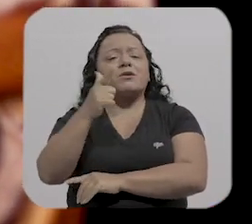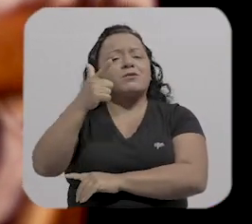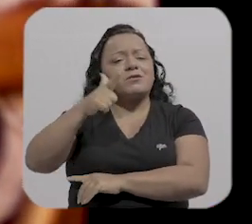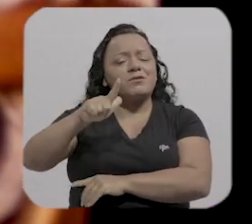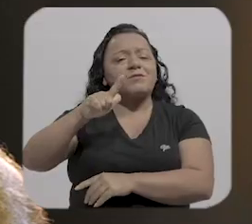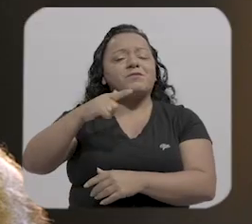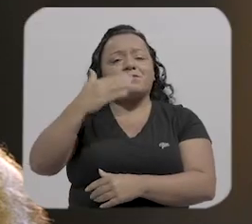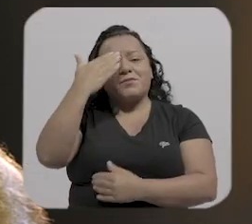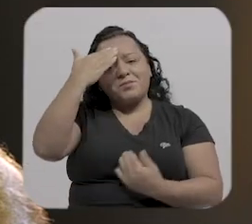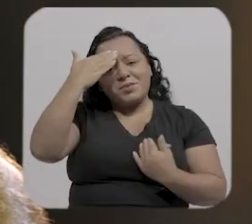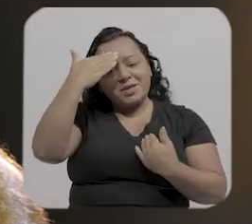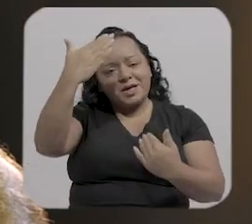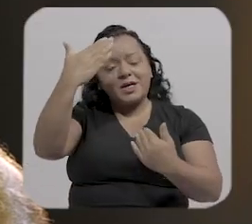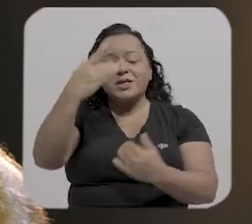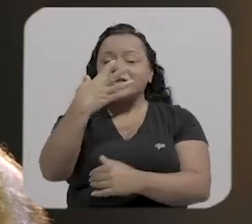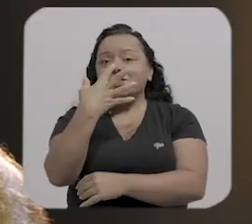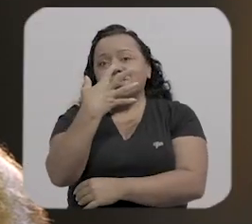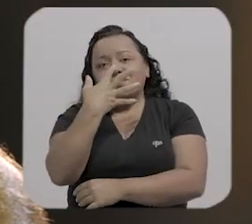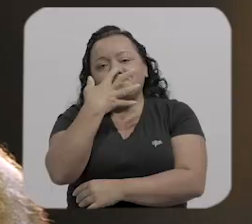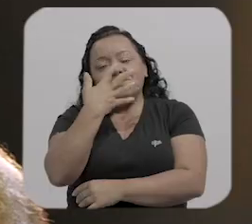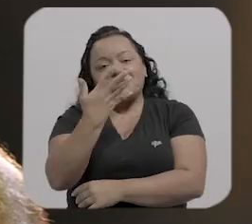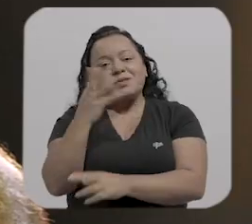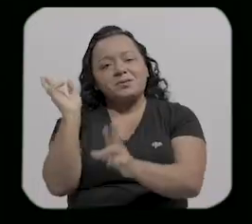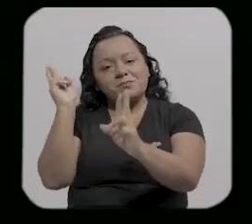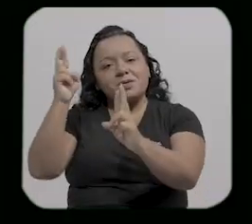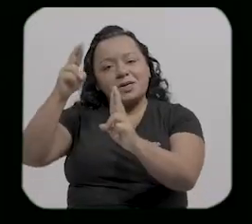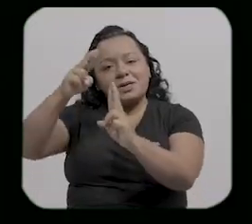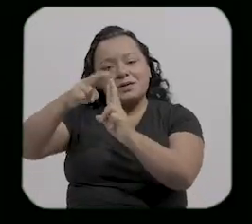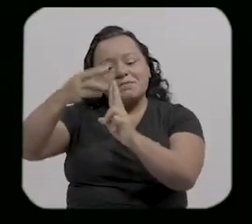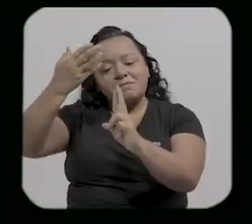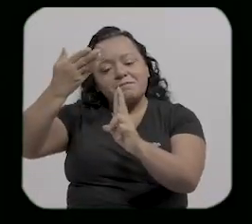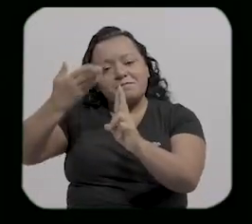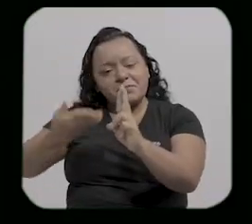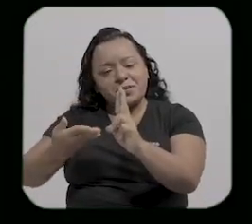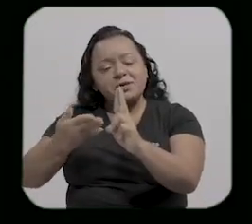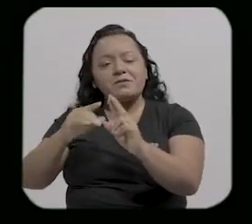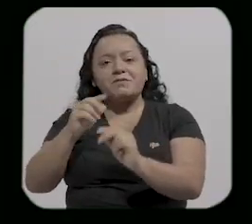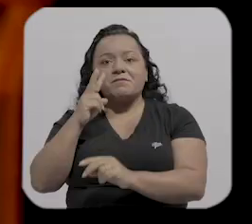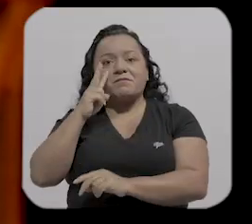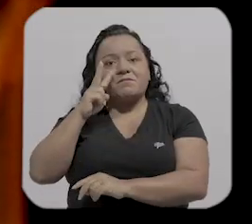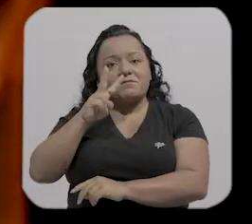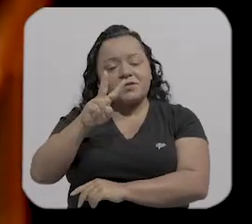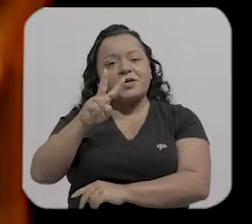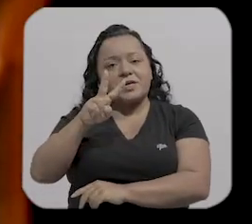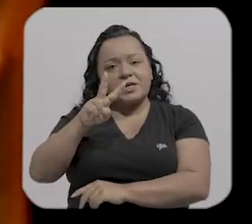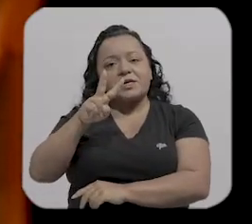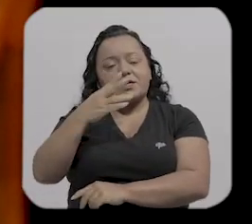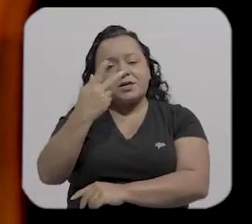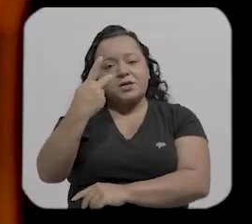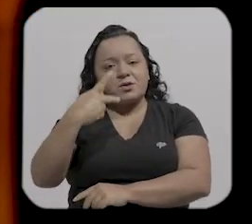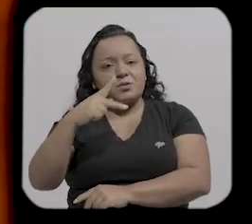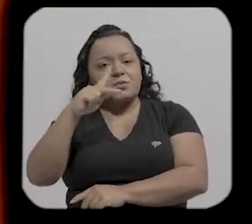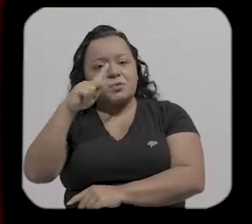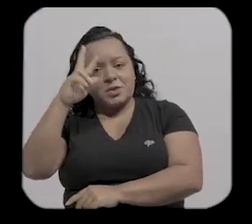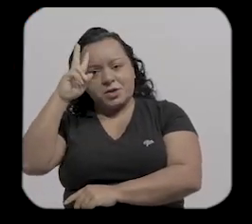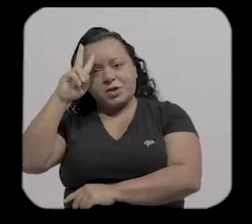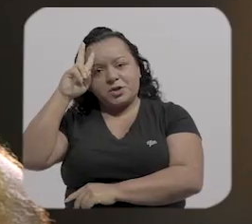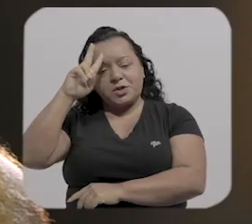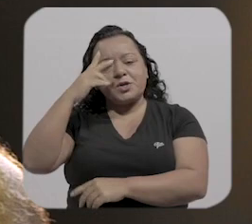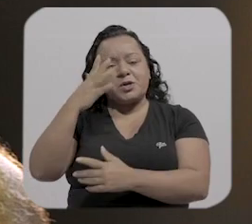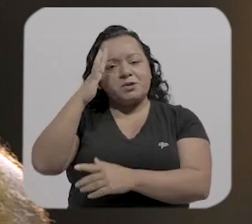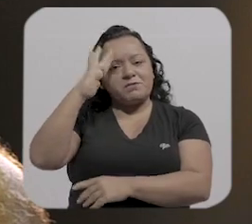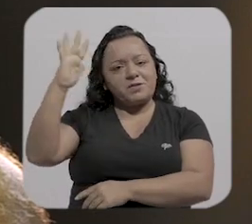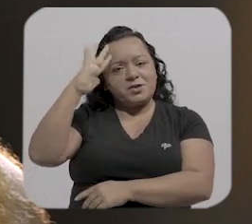admiro muito, você é uma referência. Obrigado. E poder ouvir as tuas histórias é poder ouvir as minhas histórias também, refletidas aí em você. Obrigado.